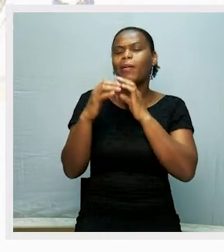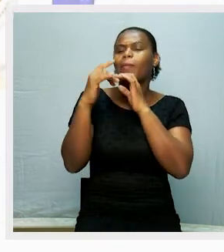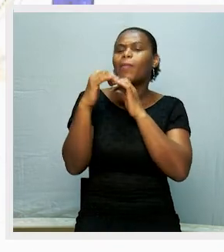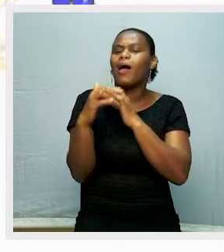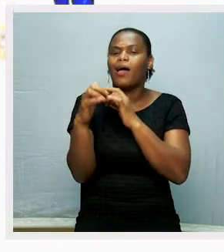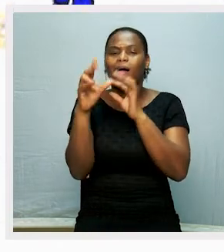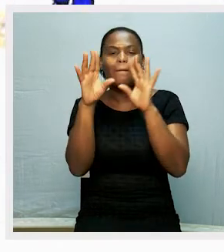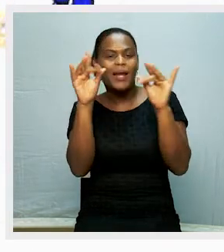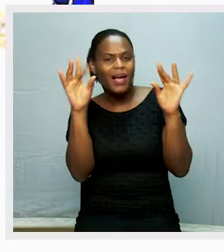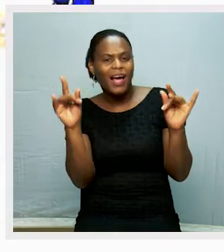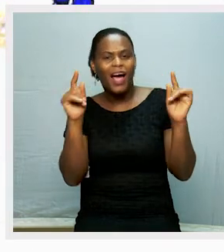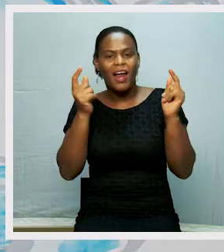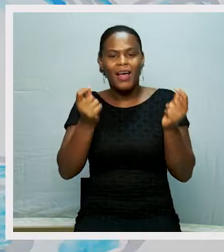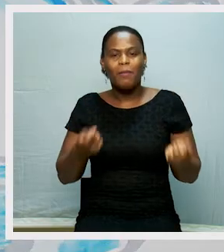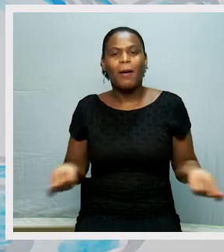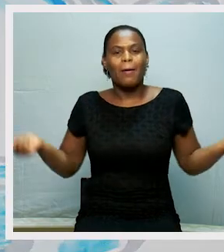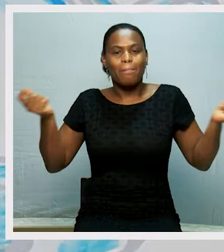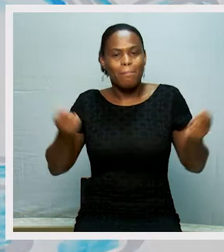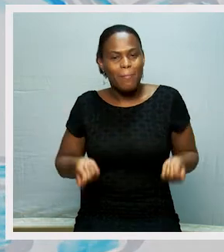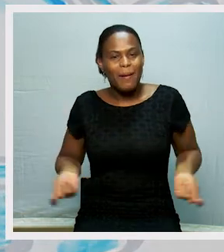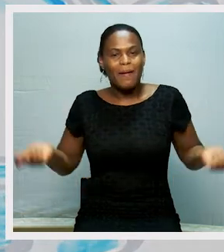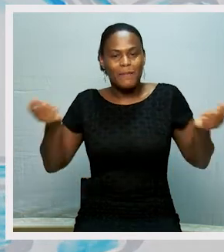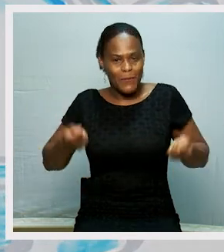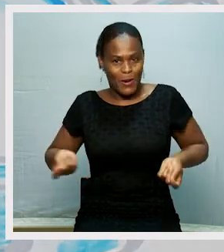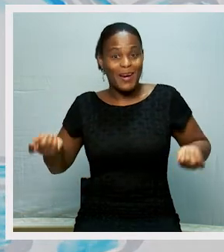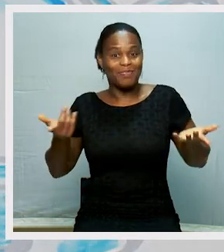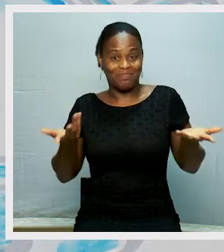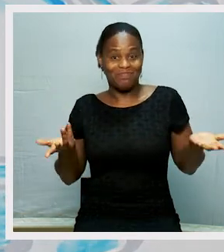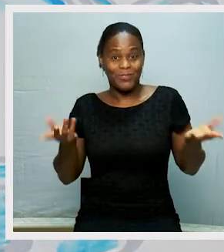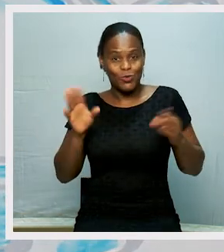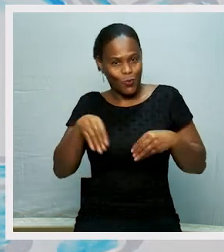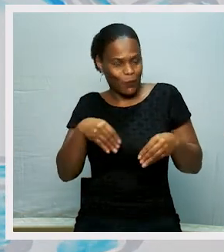flauta, brincar e saltar cordas.